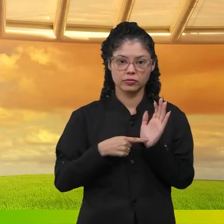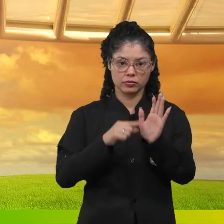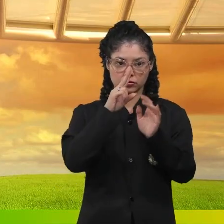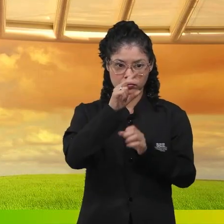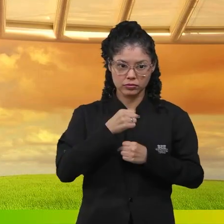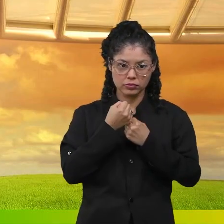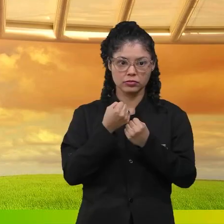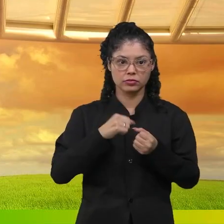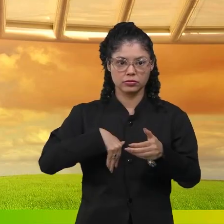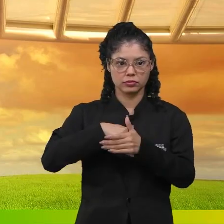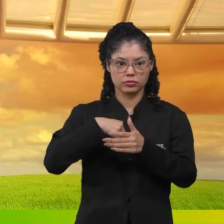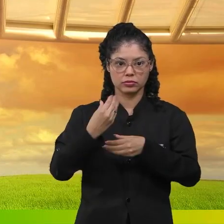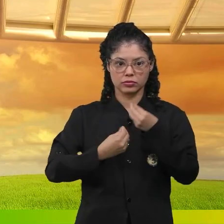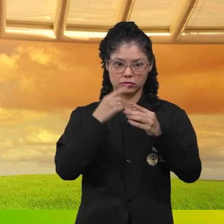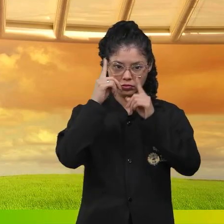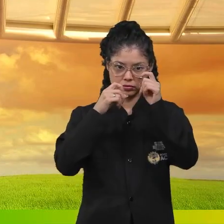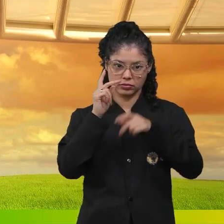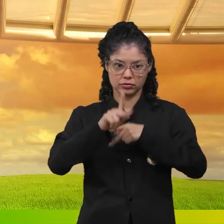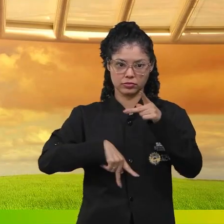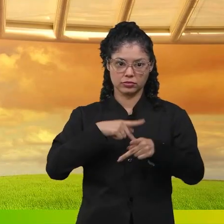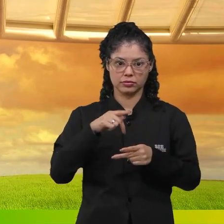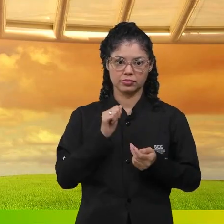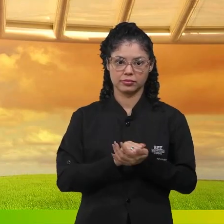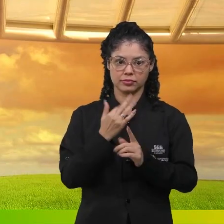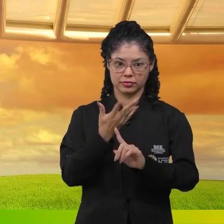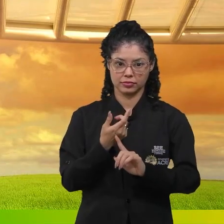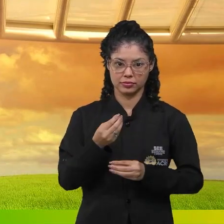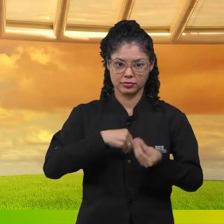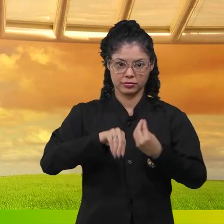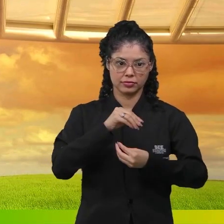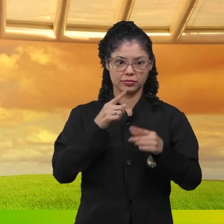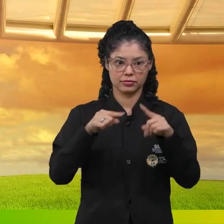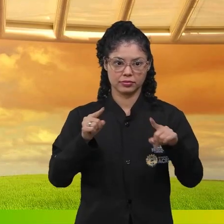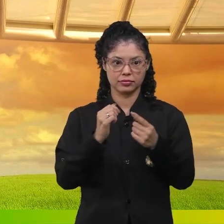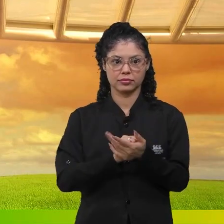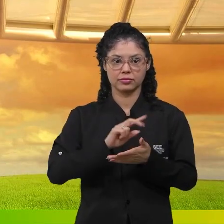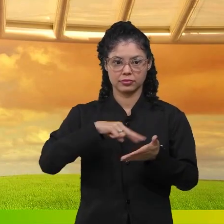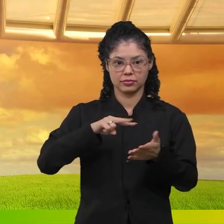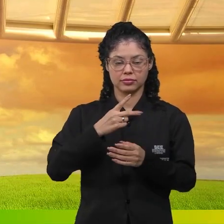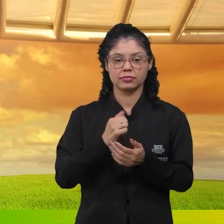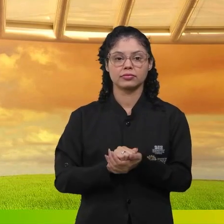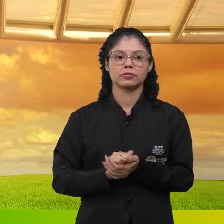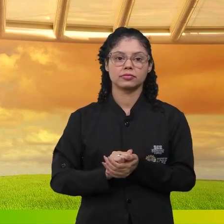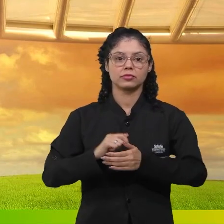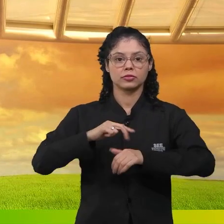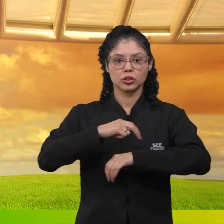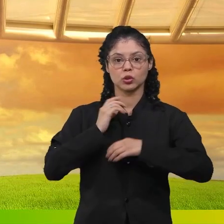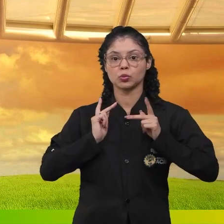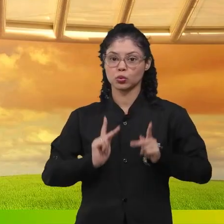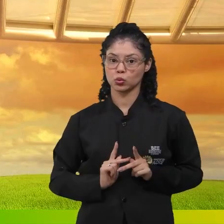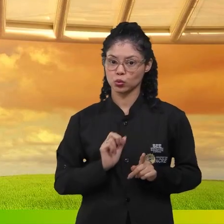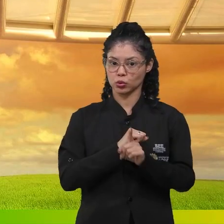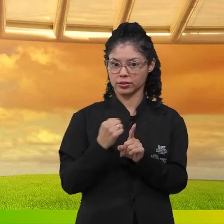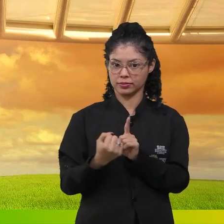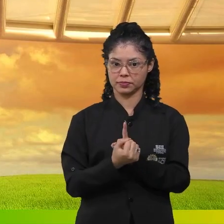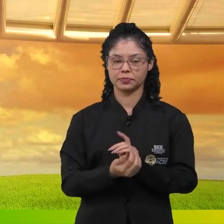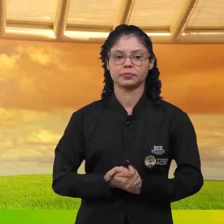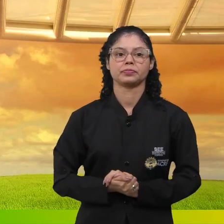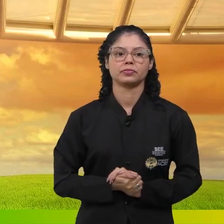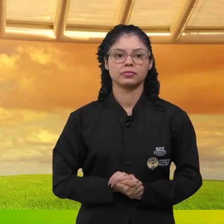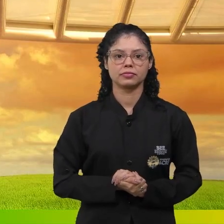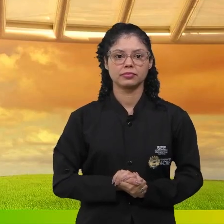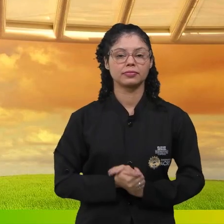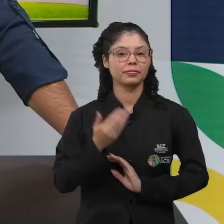do futebol como expressão popular e artística que envolve música, dança, moda, comportamentos sociais.